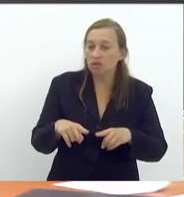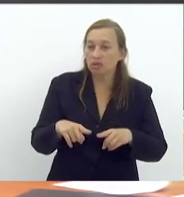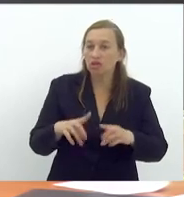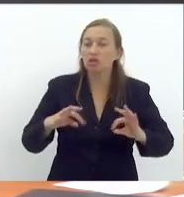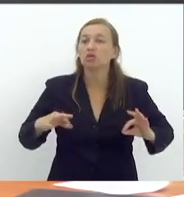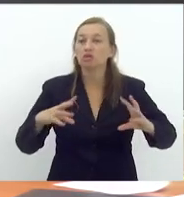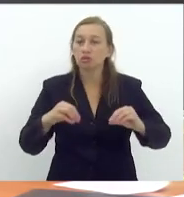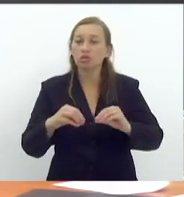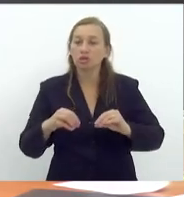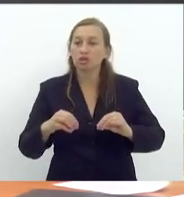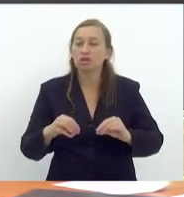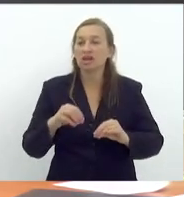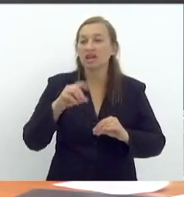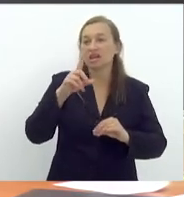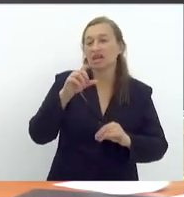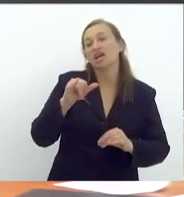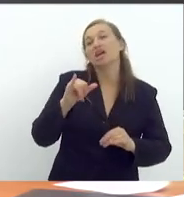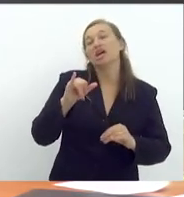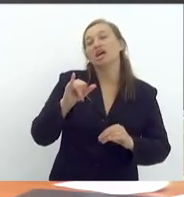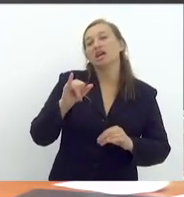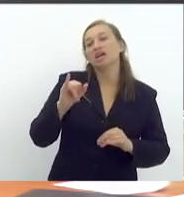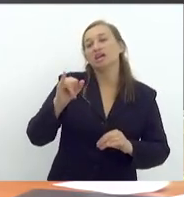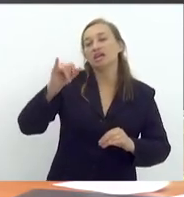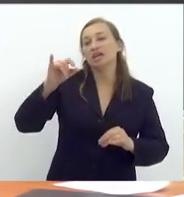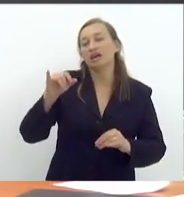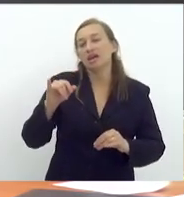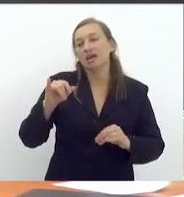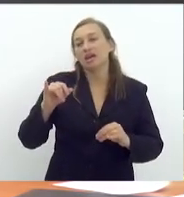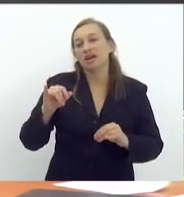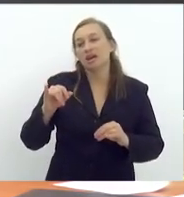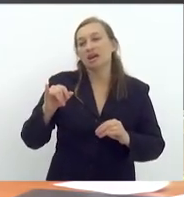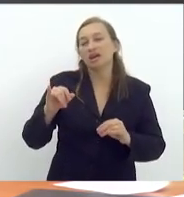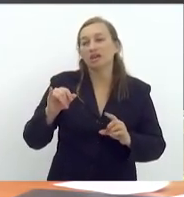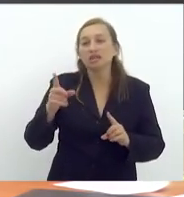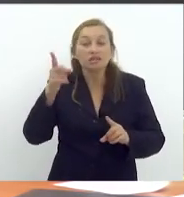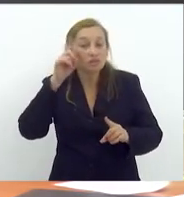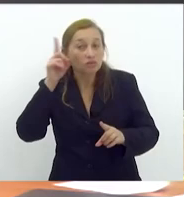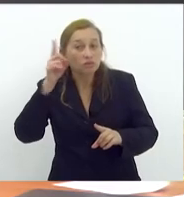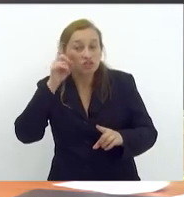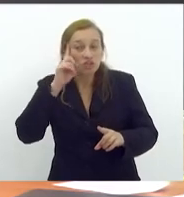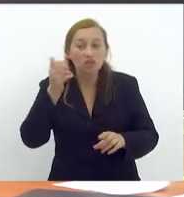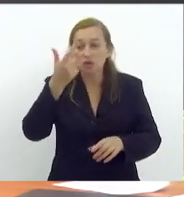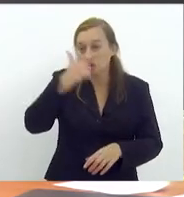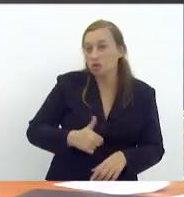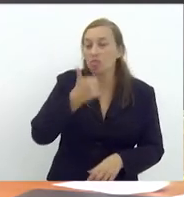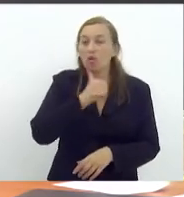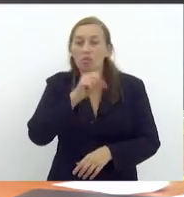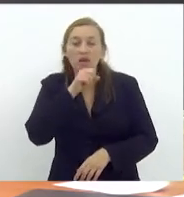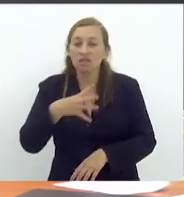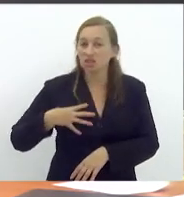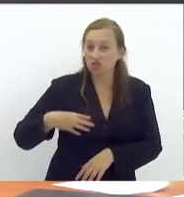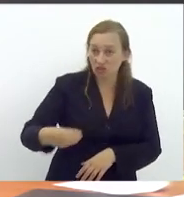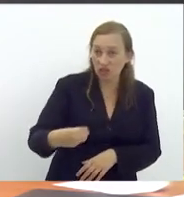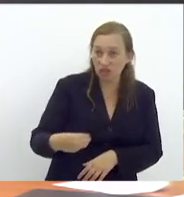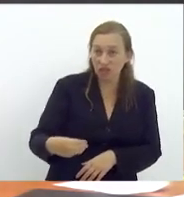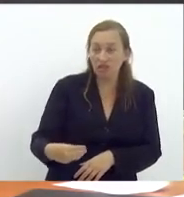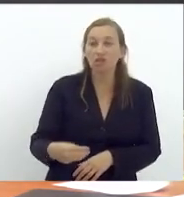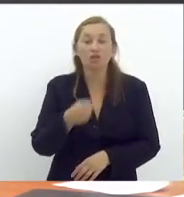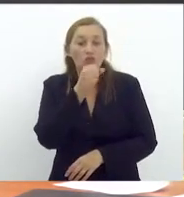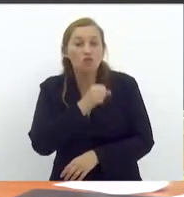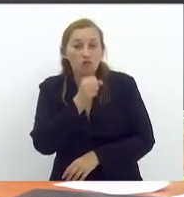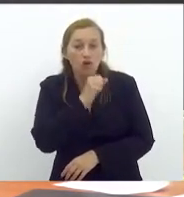todos os dias sabemos por onde caminhamos somos mães somos filhas somos